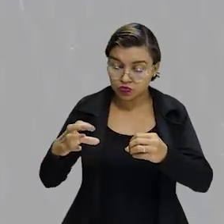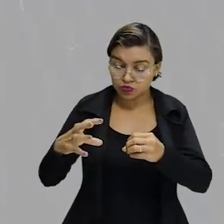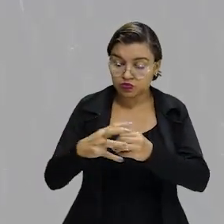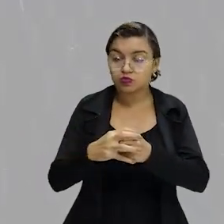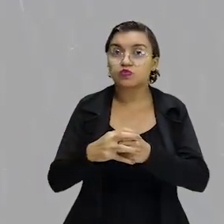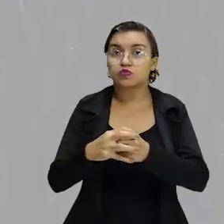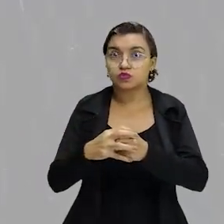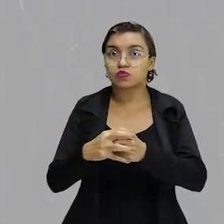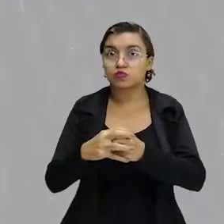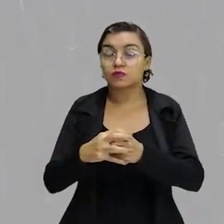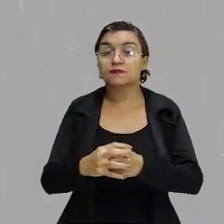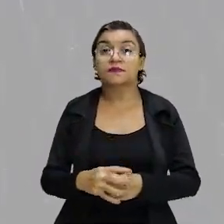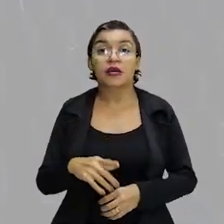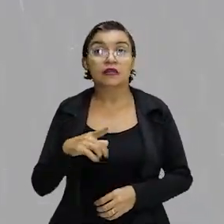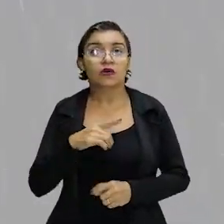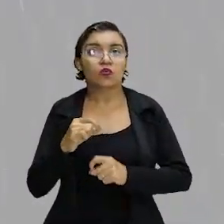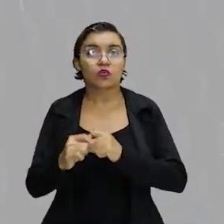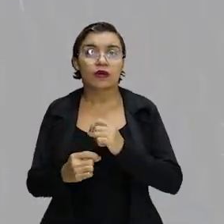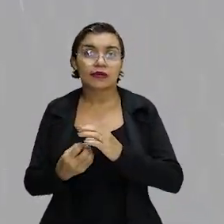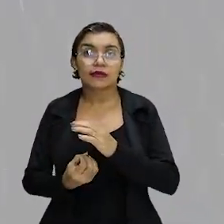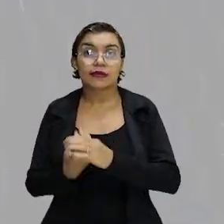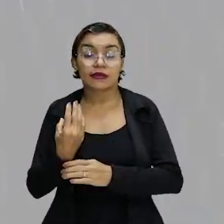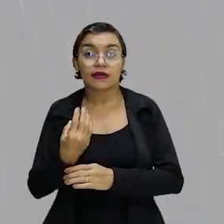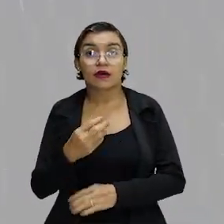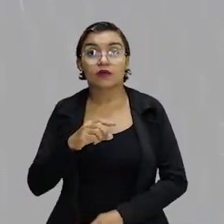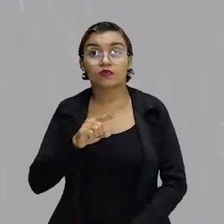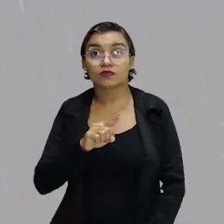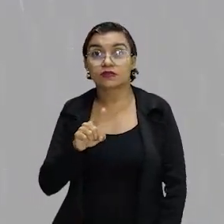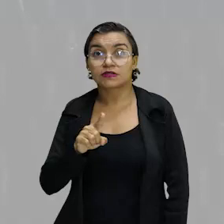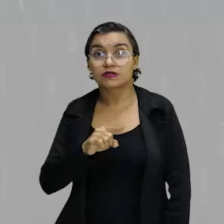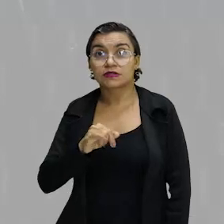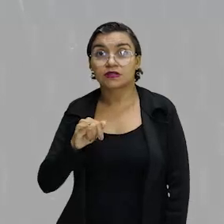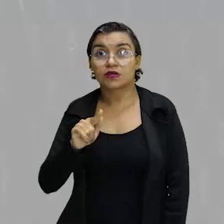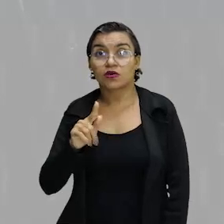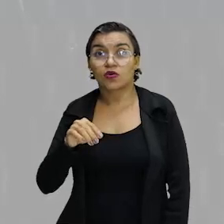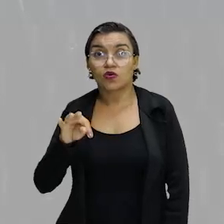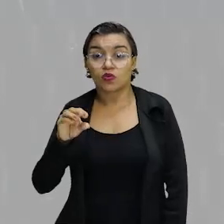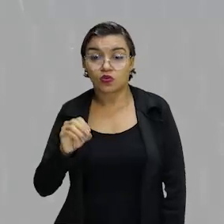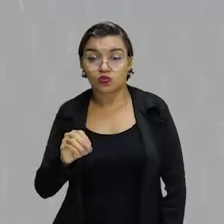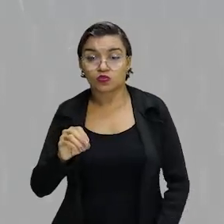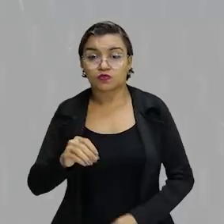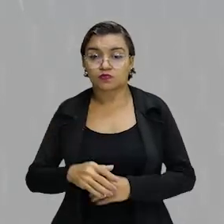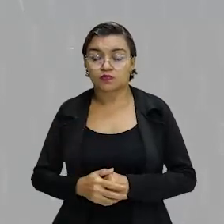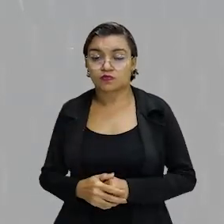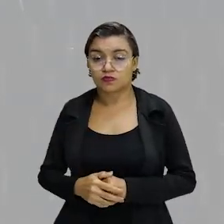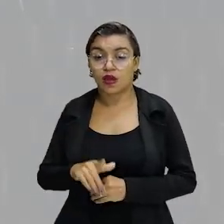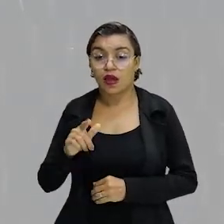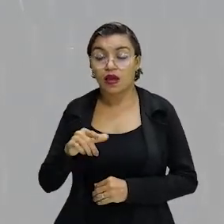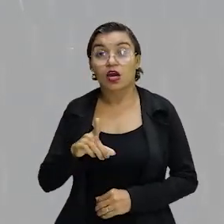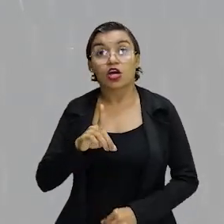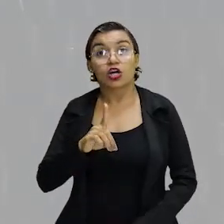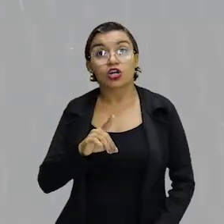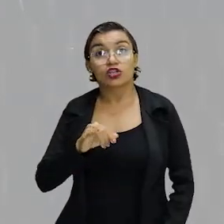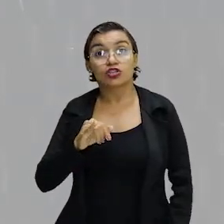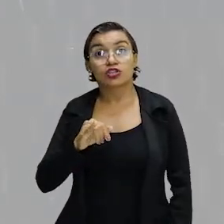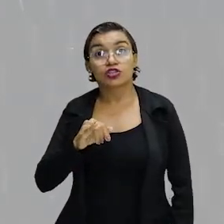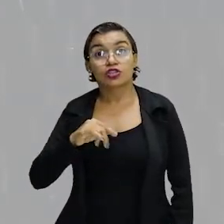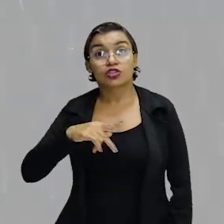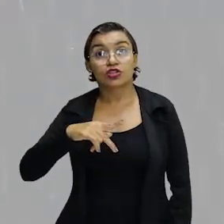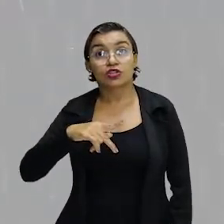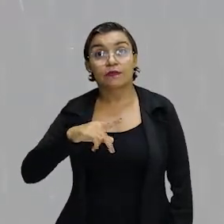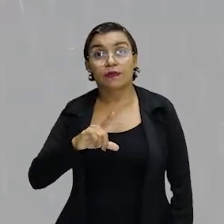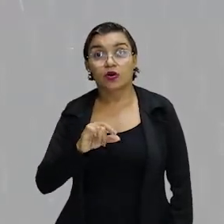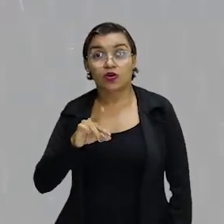meio da fecundação, vai gerar um zigoto. Veja, o zigoto aqui é diploide. Só que